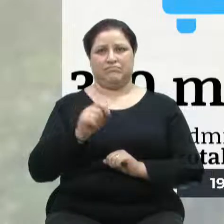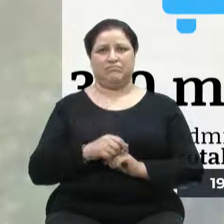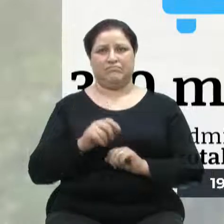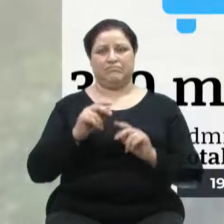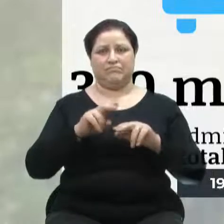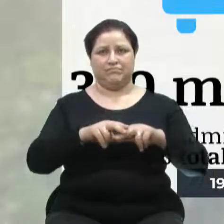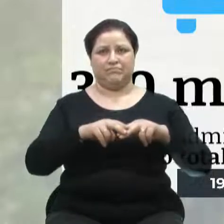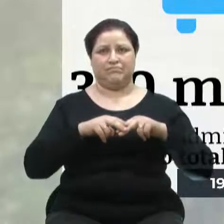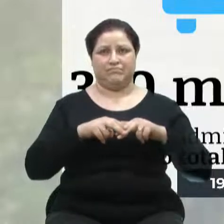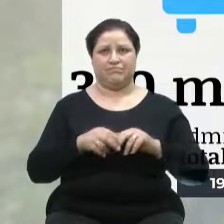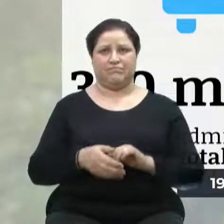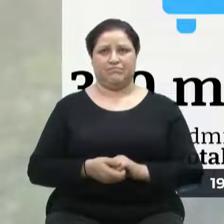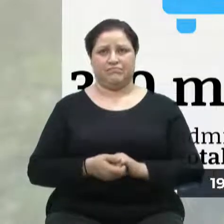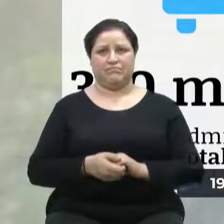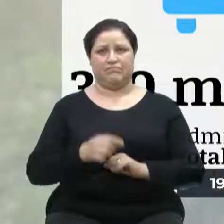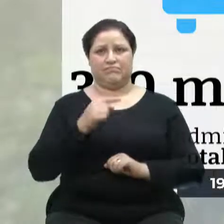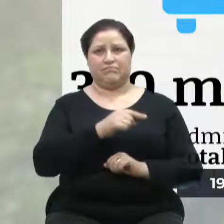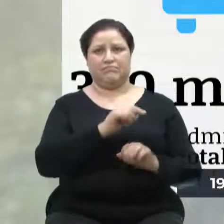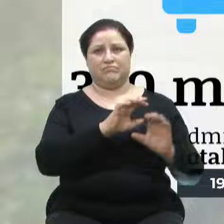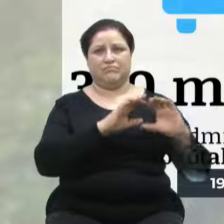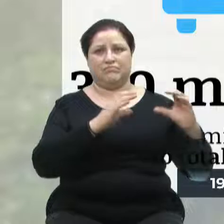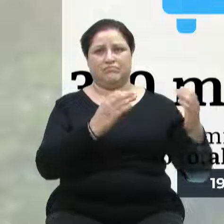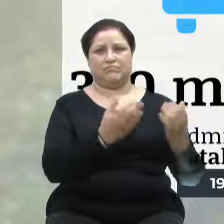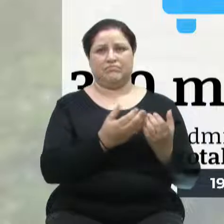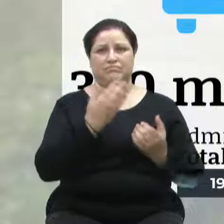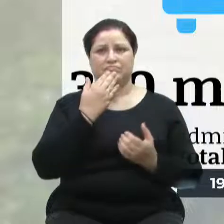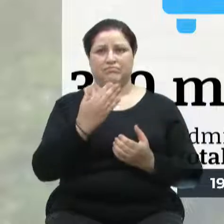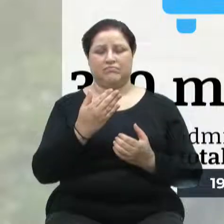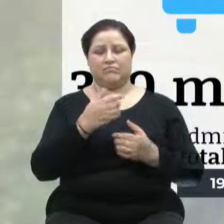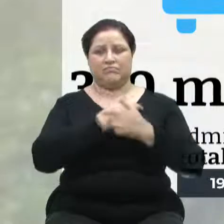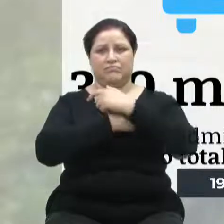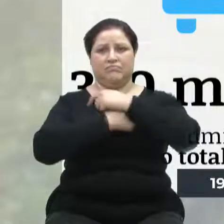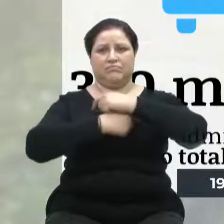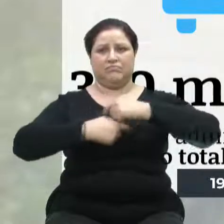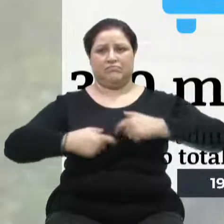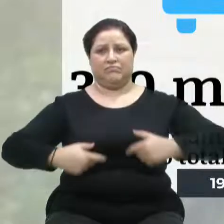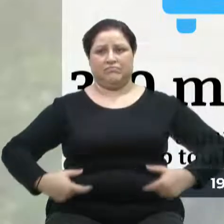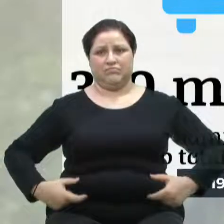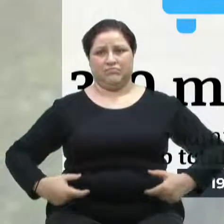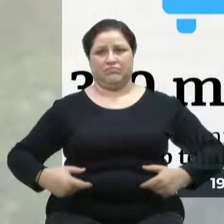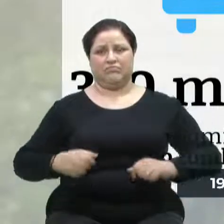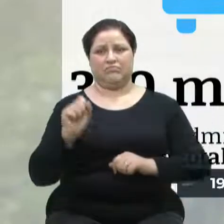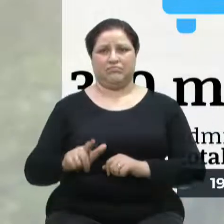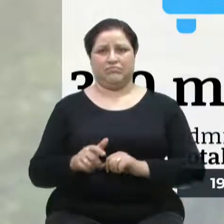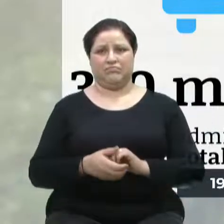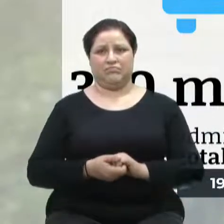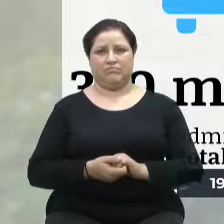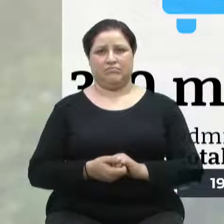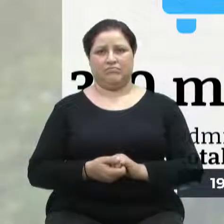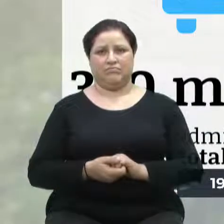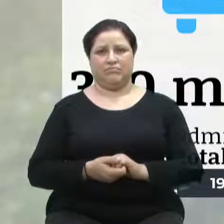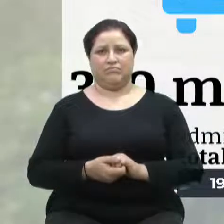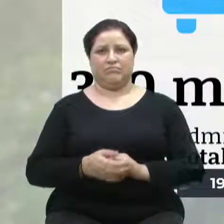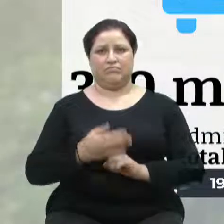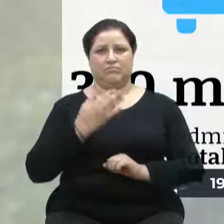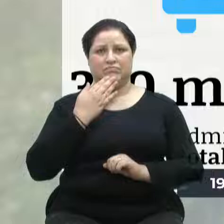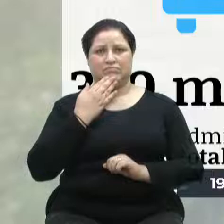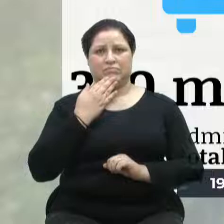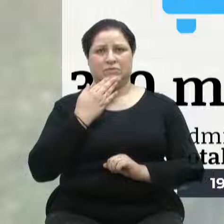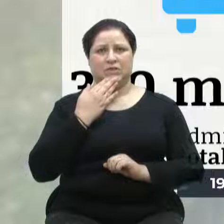por isso que aquela comunidade tanto pede os azuizinhos. Tanto pede para